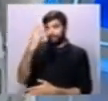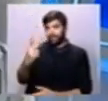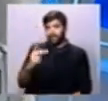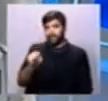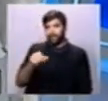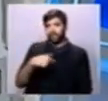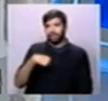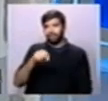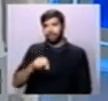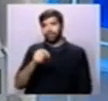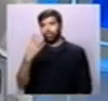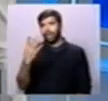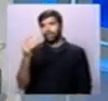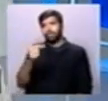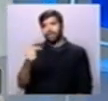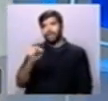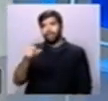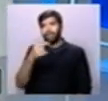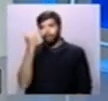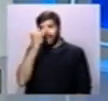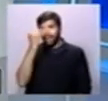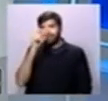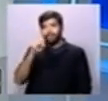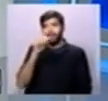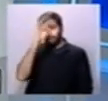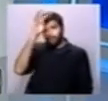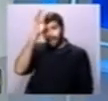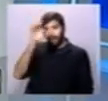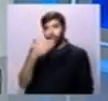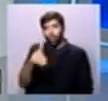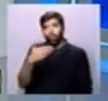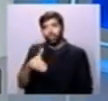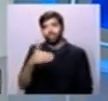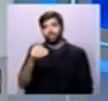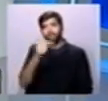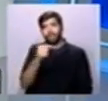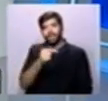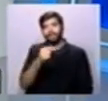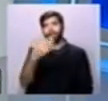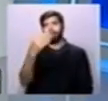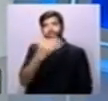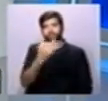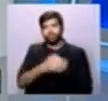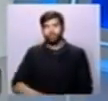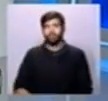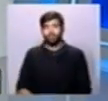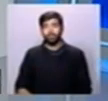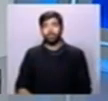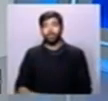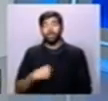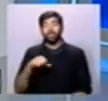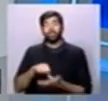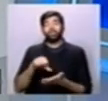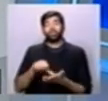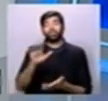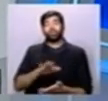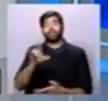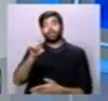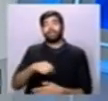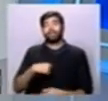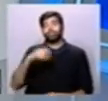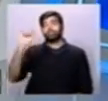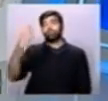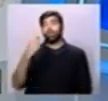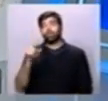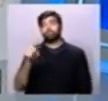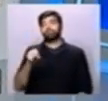mínima registada em Bragança e em Braga, 11 graus a mínima no Porto. Na região centro temos também um dia de sol,